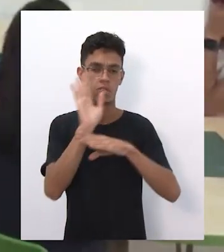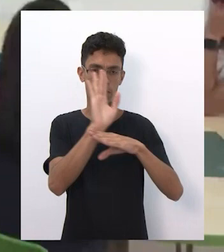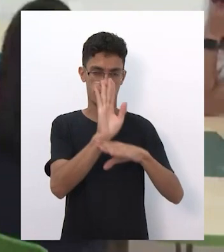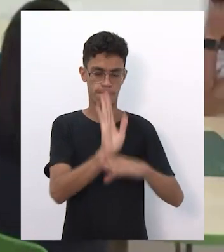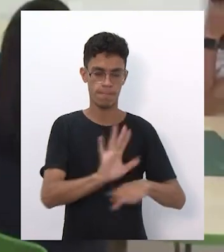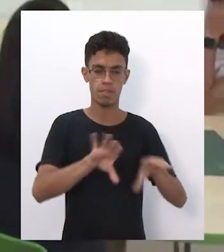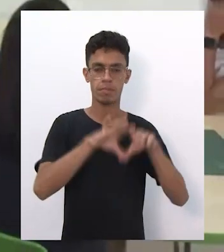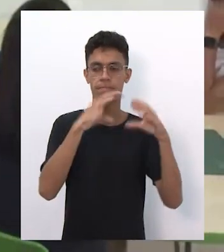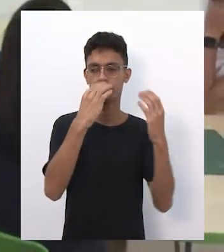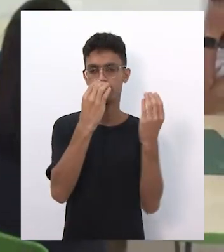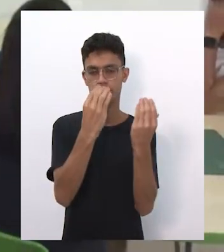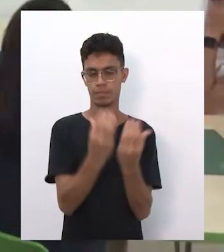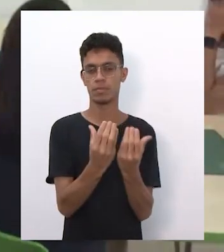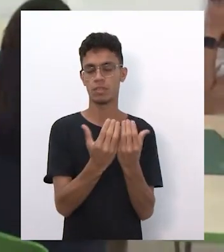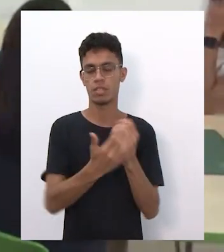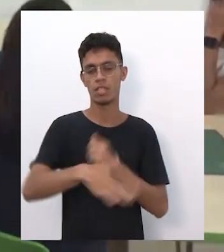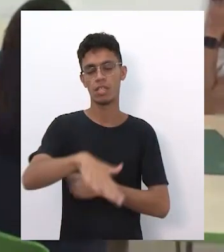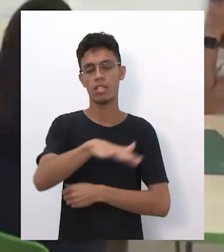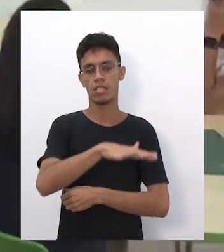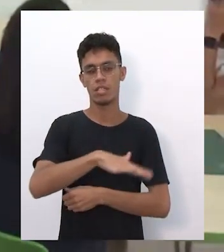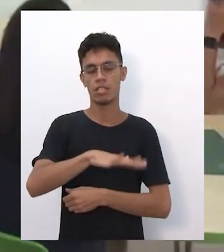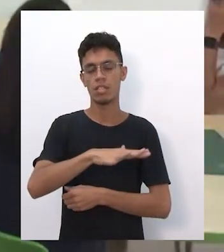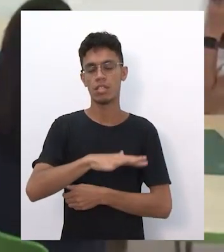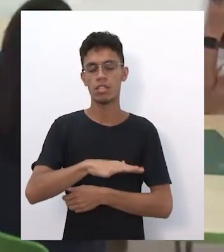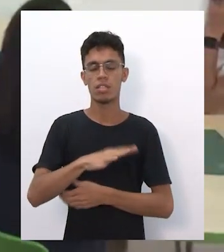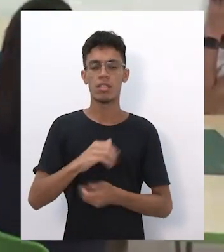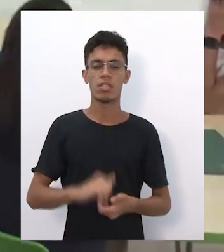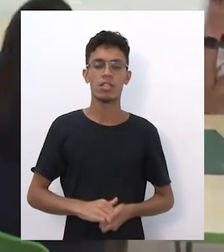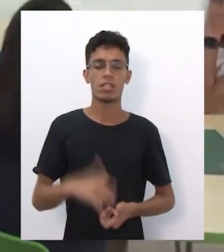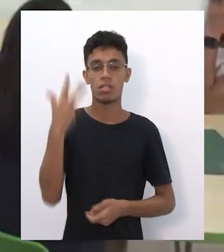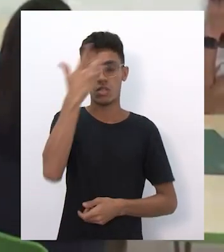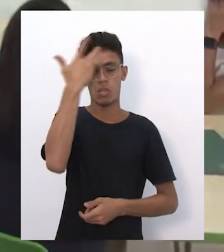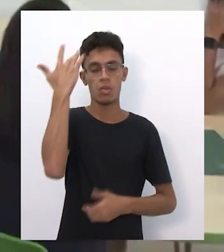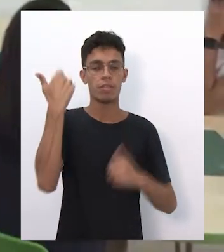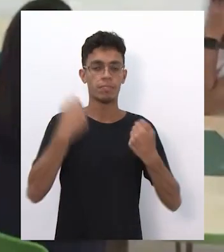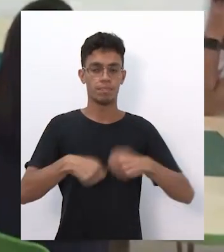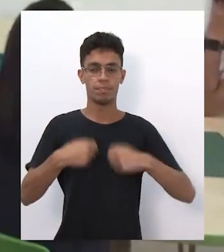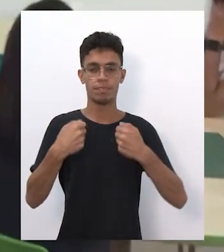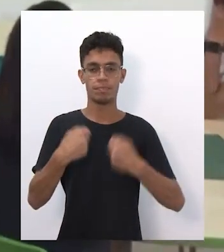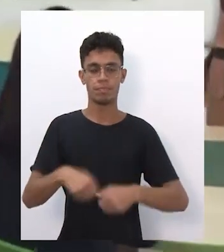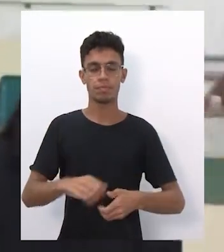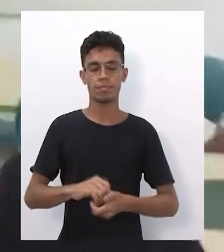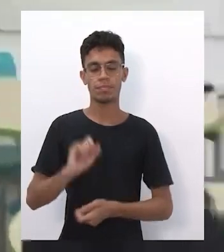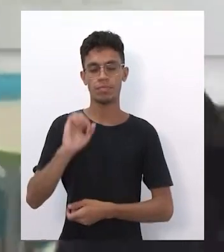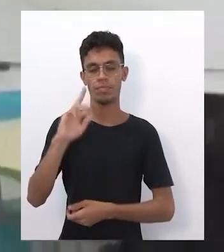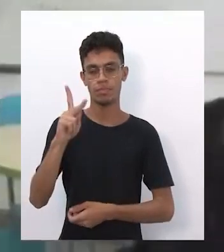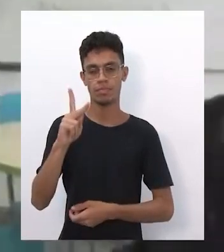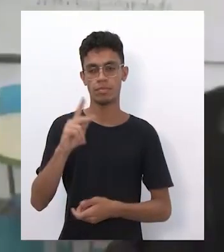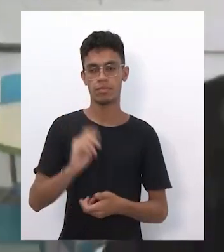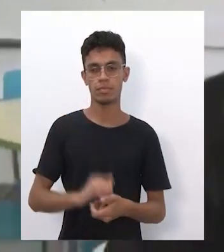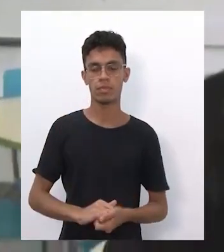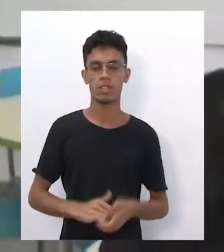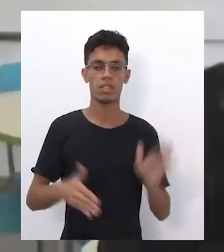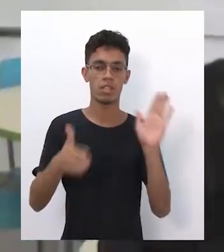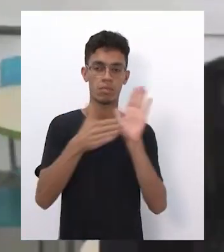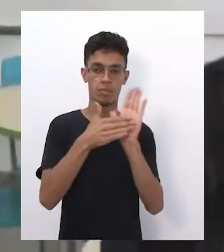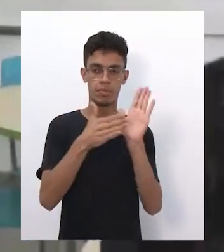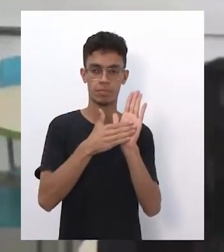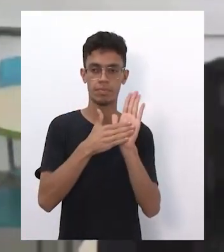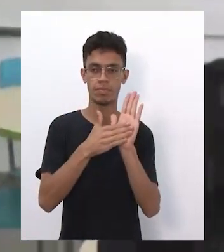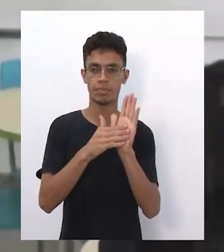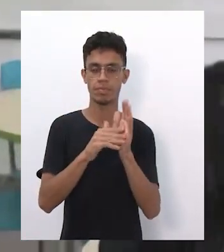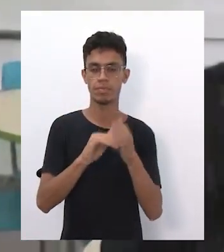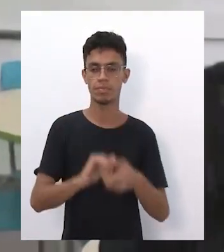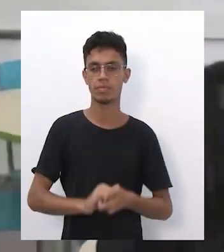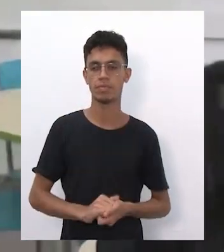abastecer, né, a comunidade ali, as pessoas que precisam. Ok? Então, a proposta é